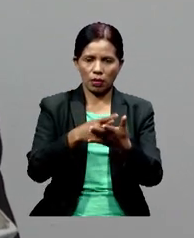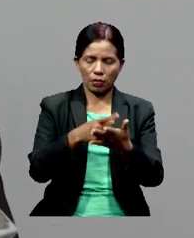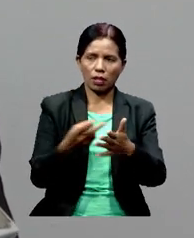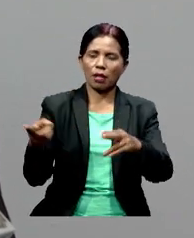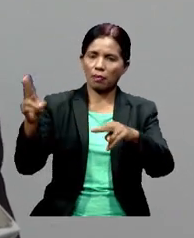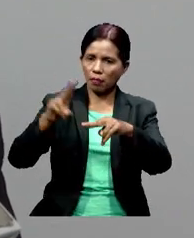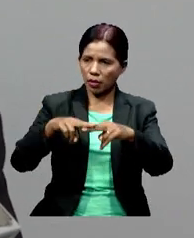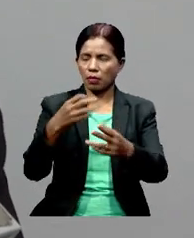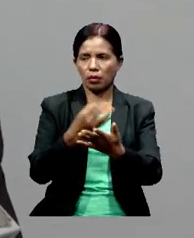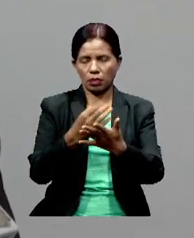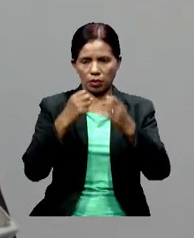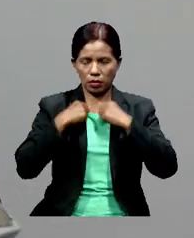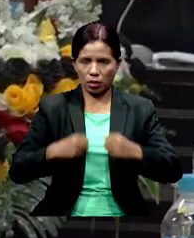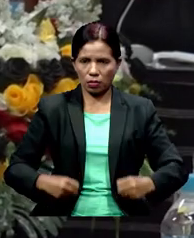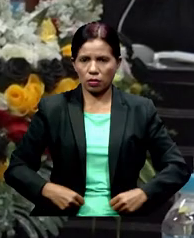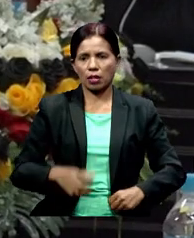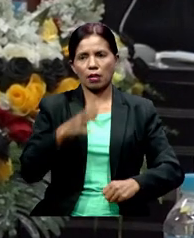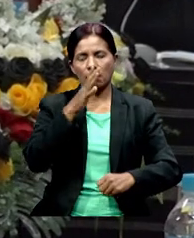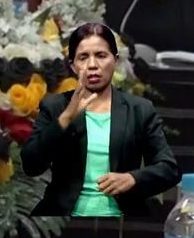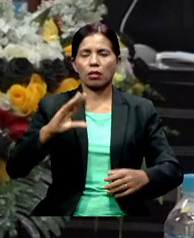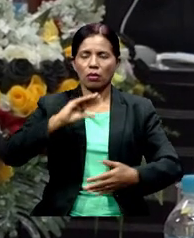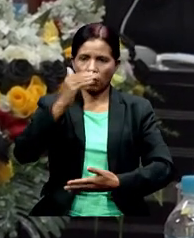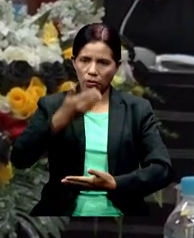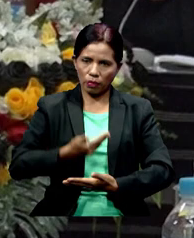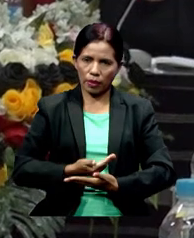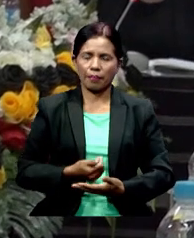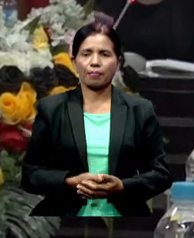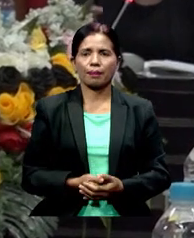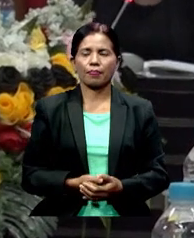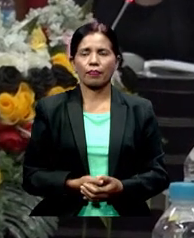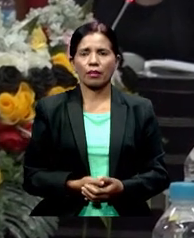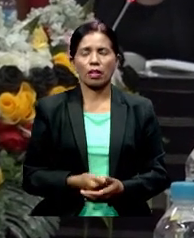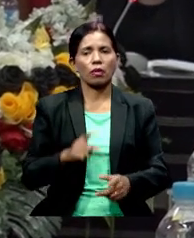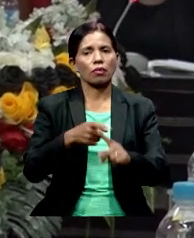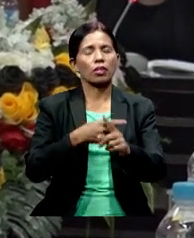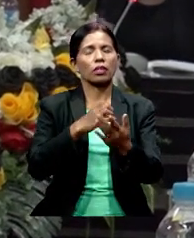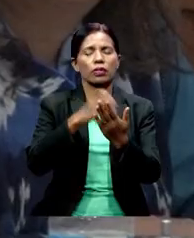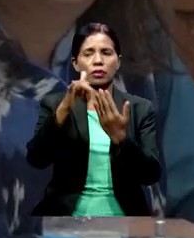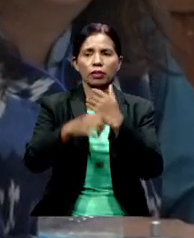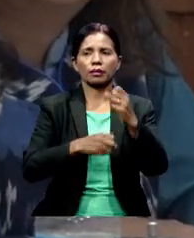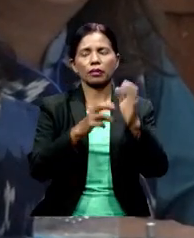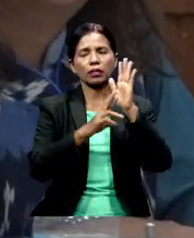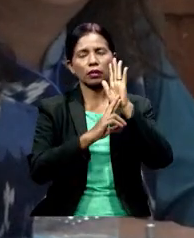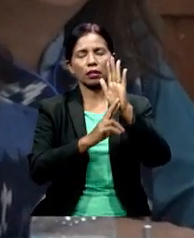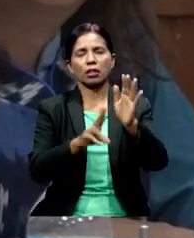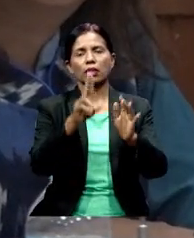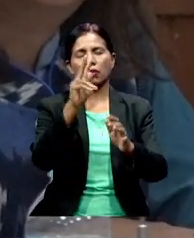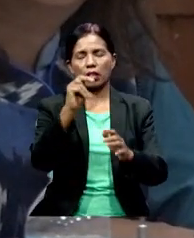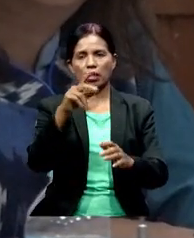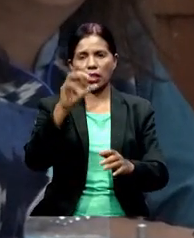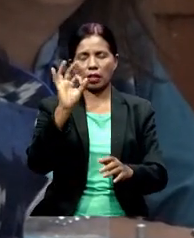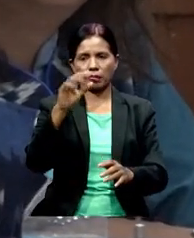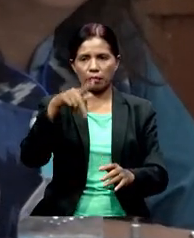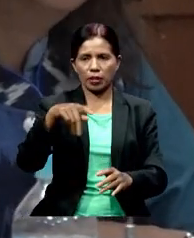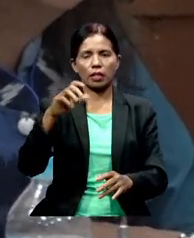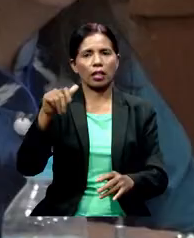mais ouça a saúde e não o ano antes né ia Fulanzulho tinha né representante e o UNFPA assorou na